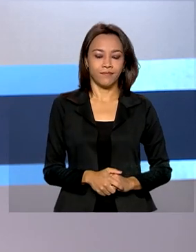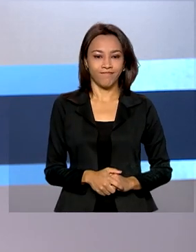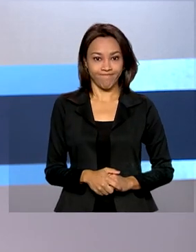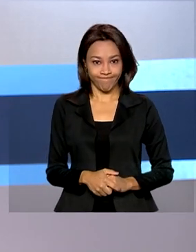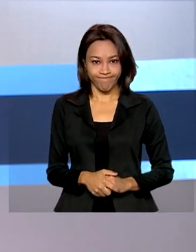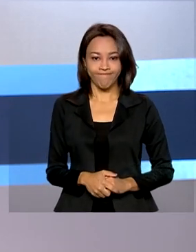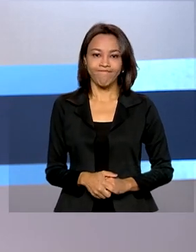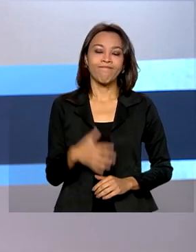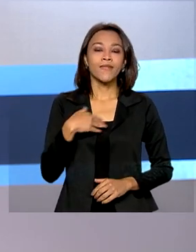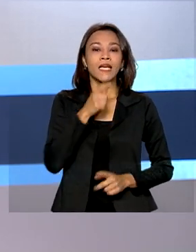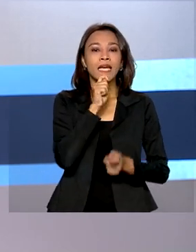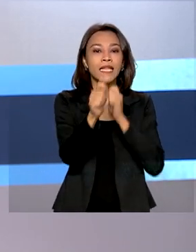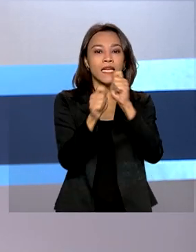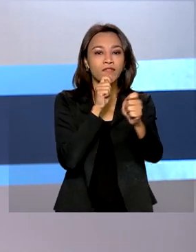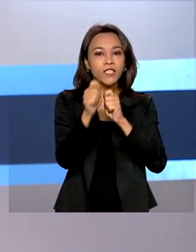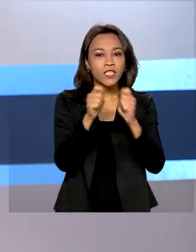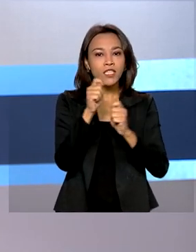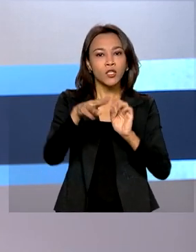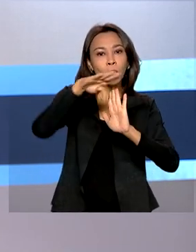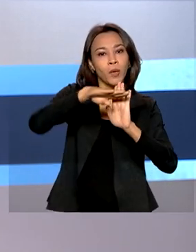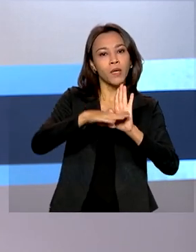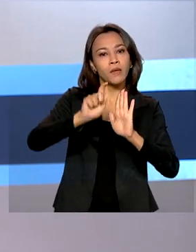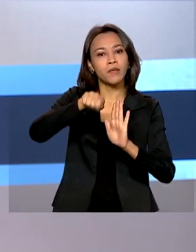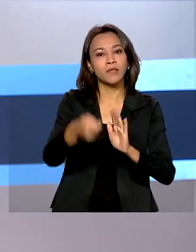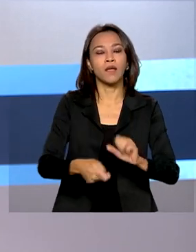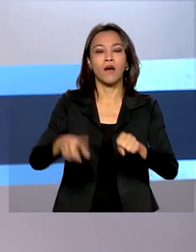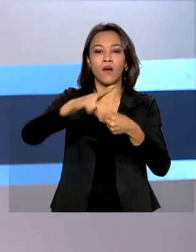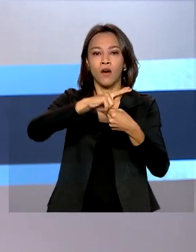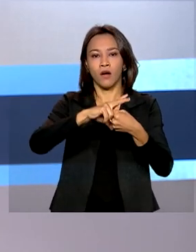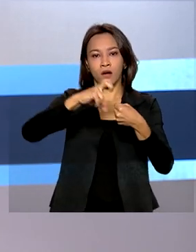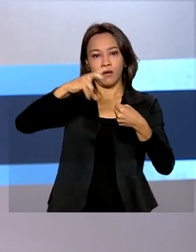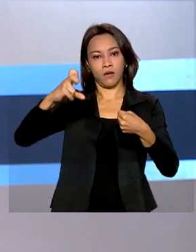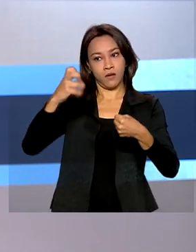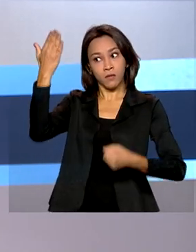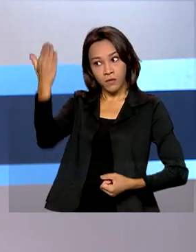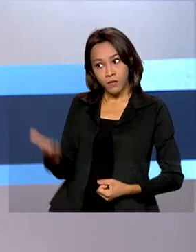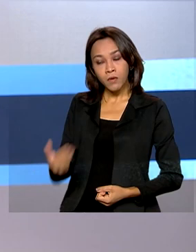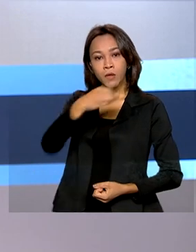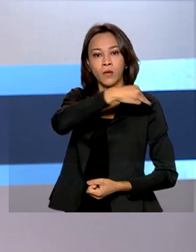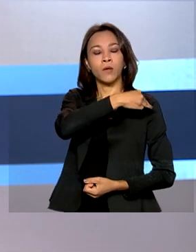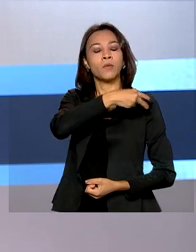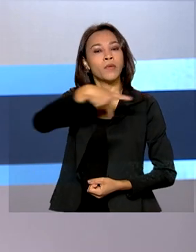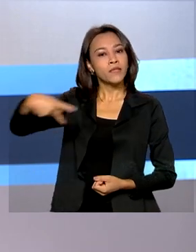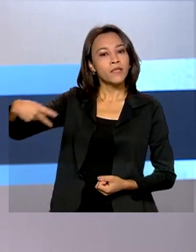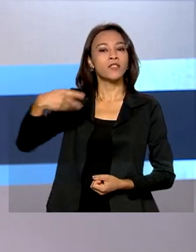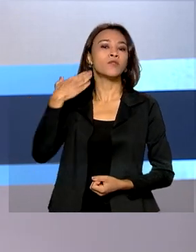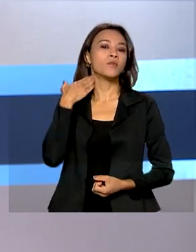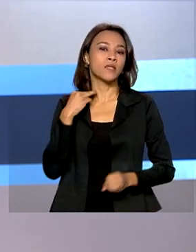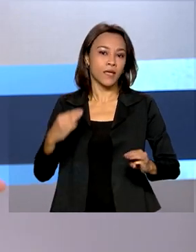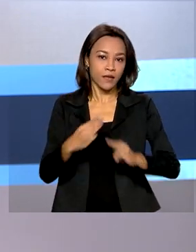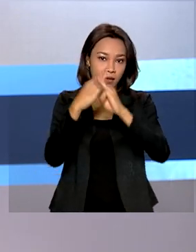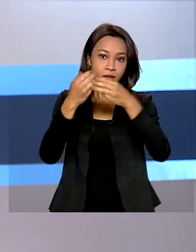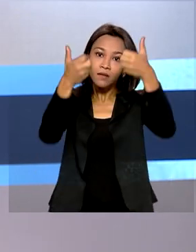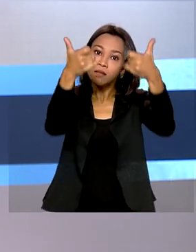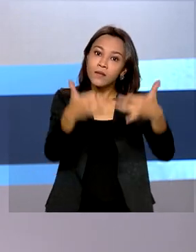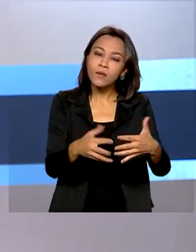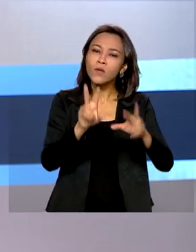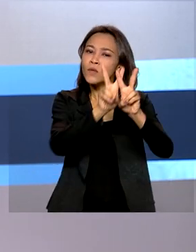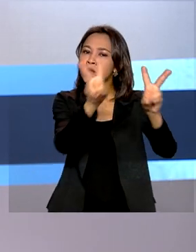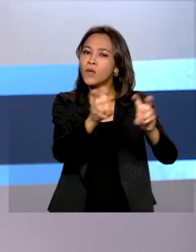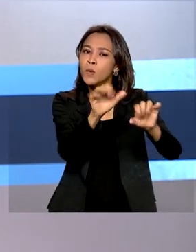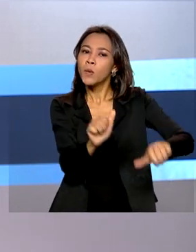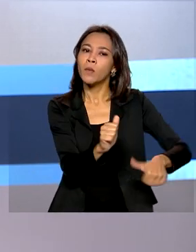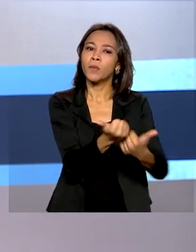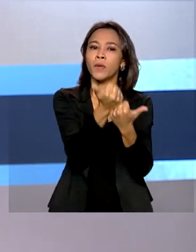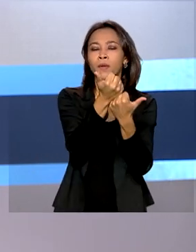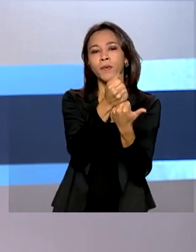Em entrevista ao programa Voz do Brasil, o presidente da Caixa Econômica Federal, Pedro Guimarães, falou sobre o Auxílio Brasil e como o